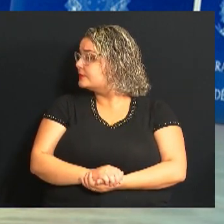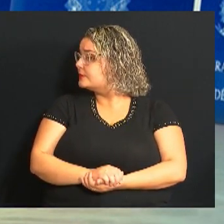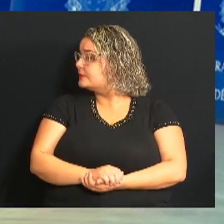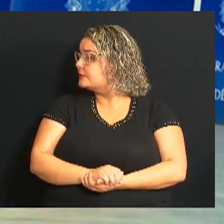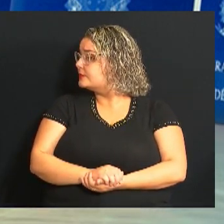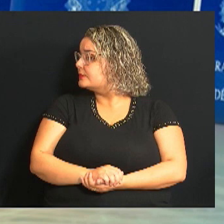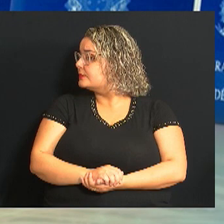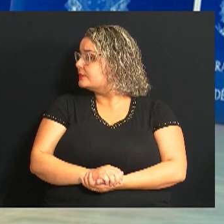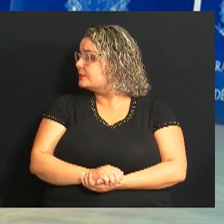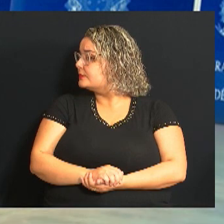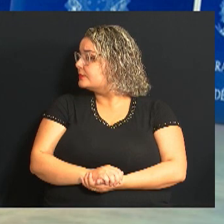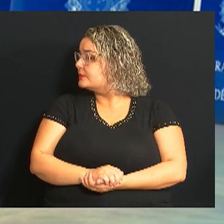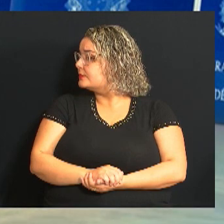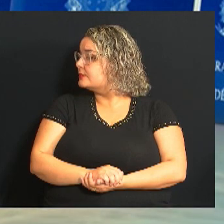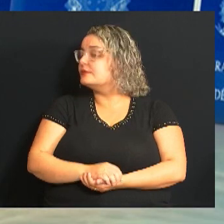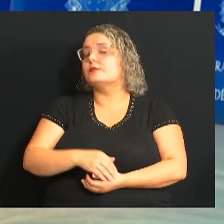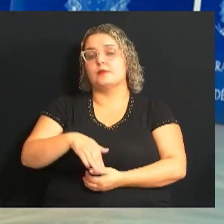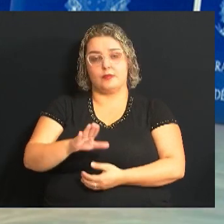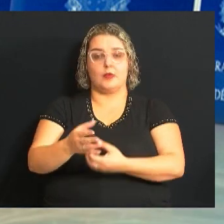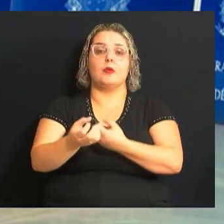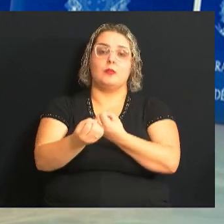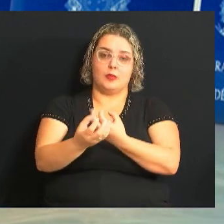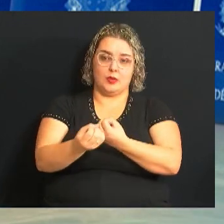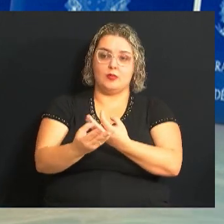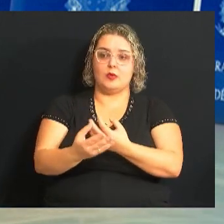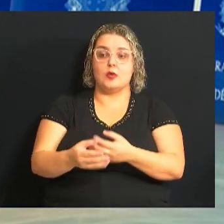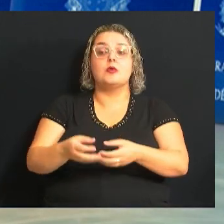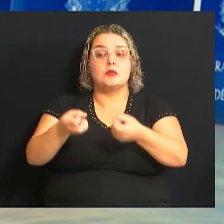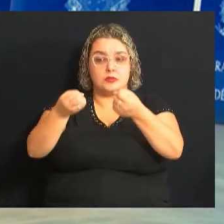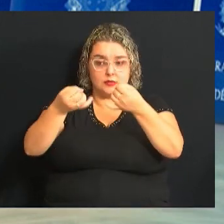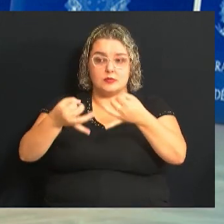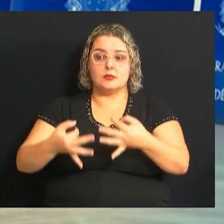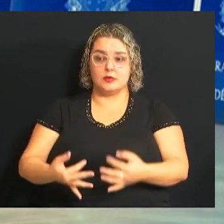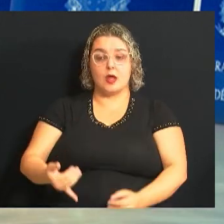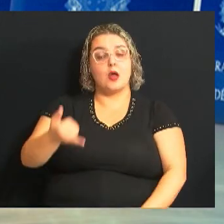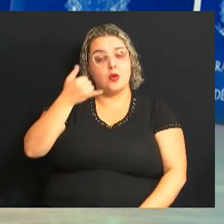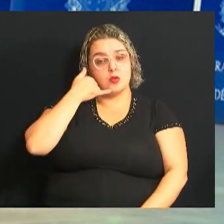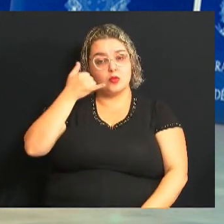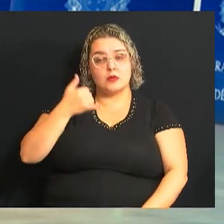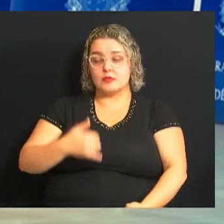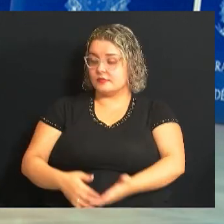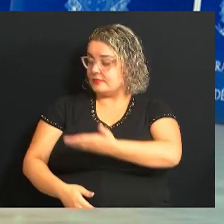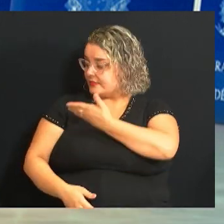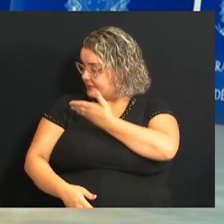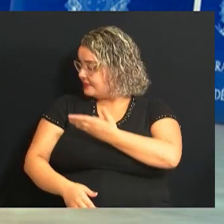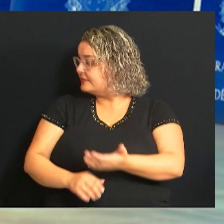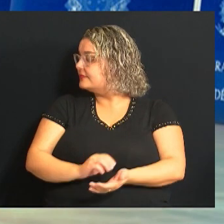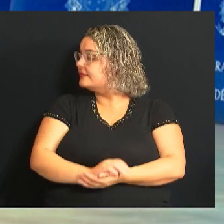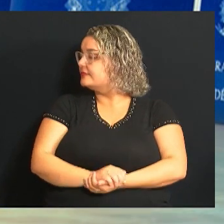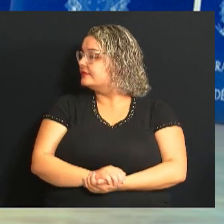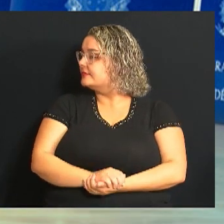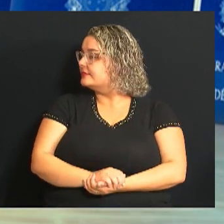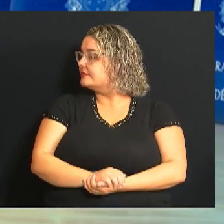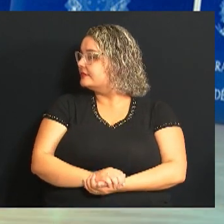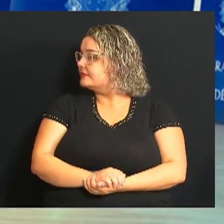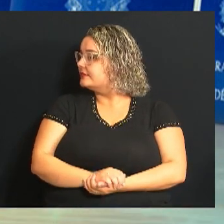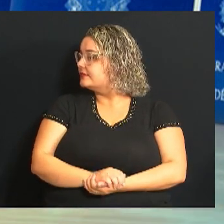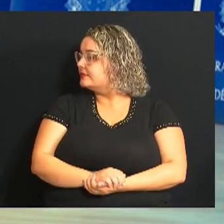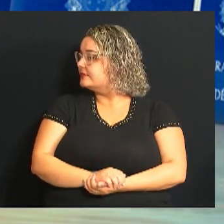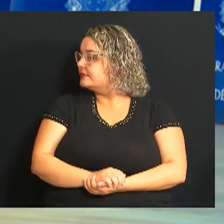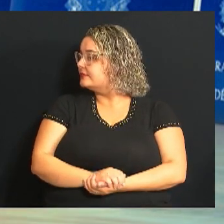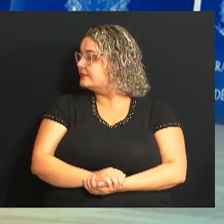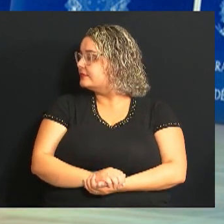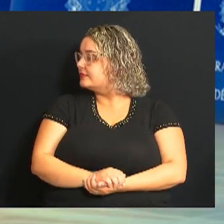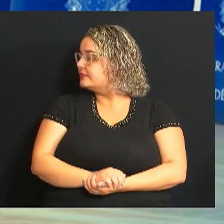CPF. Para mais informações e orientações, o telefone do órgão é 19